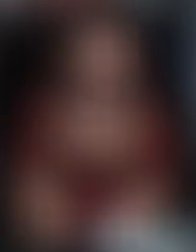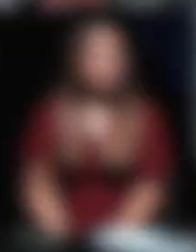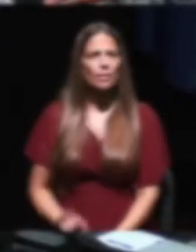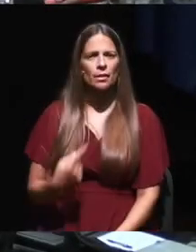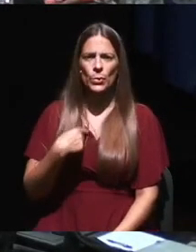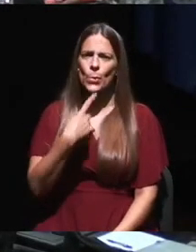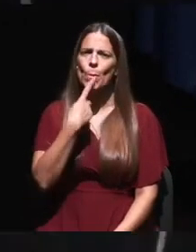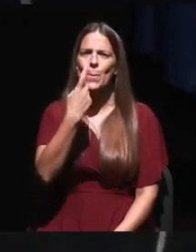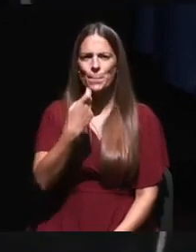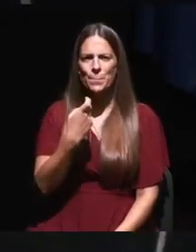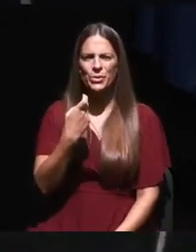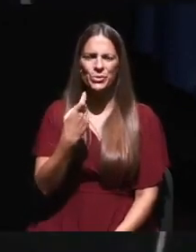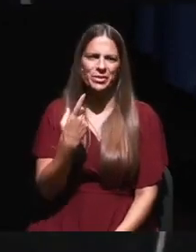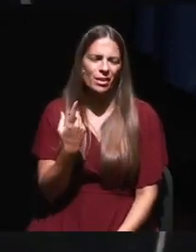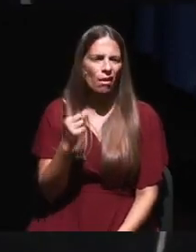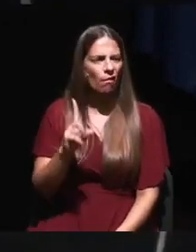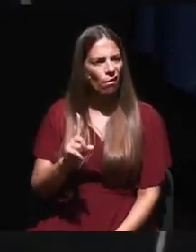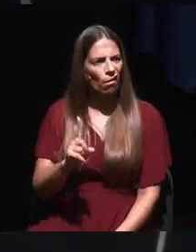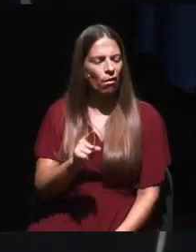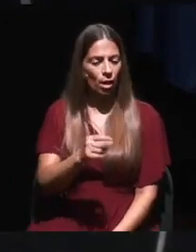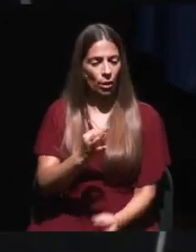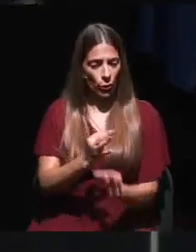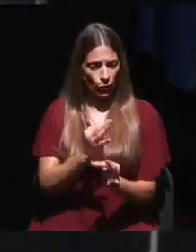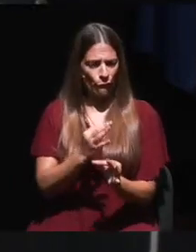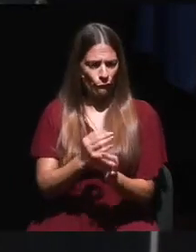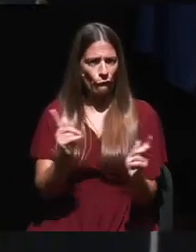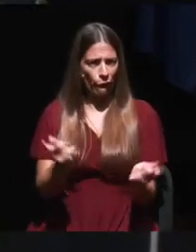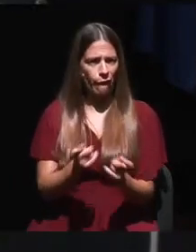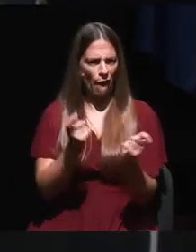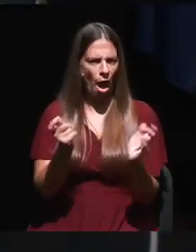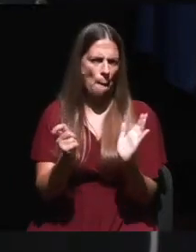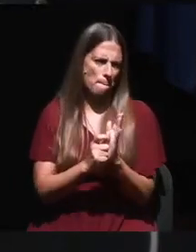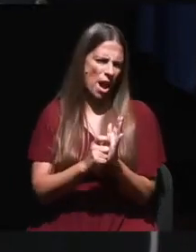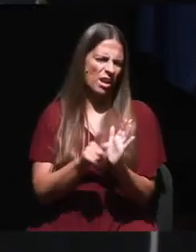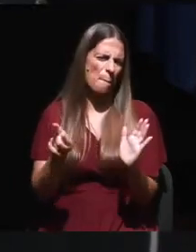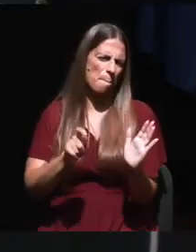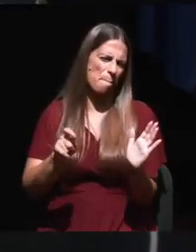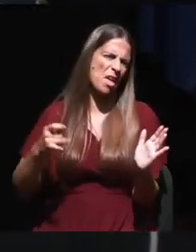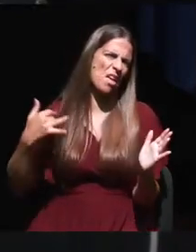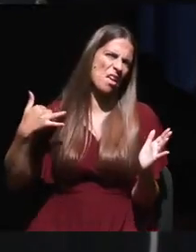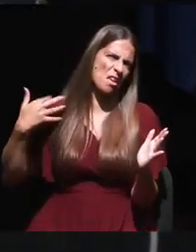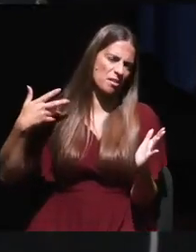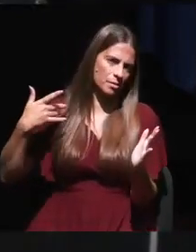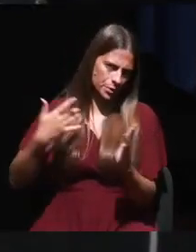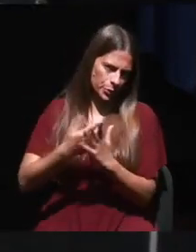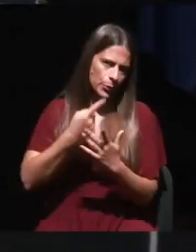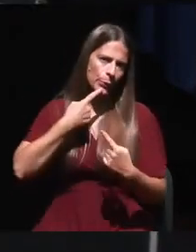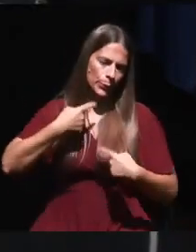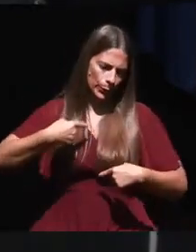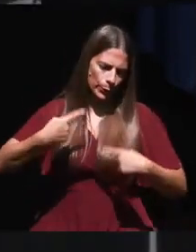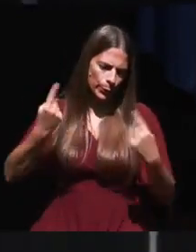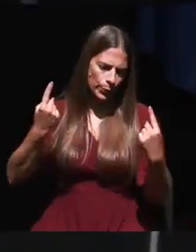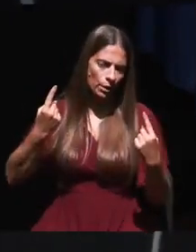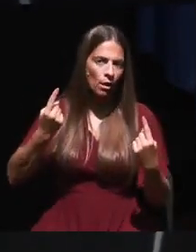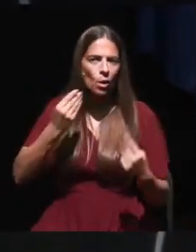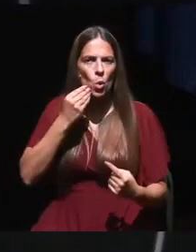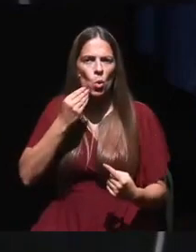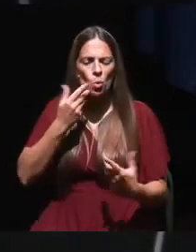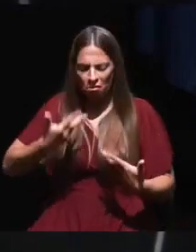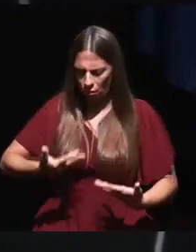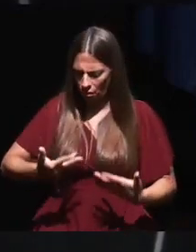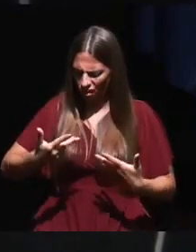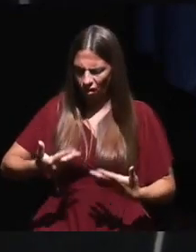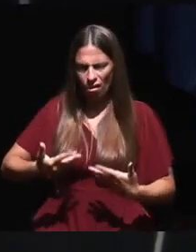A primeira pergunta é, de facto, estes festivais estão marcados há muitos, muitos meses, estão anunciados há muitos, muitos meses, e porque é que só vêm